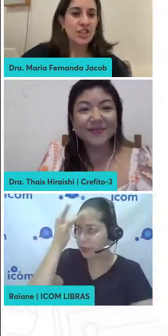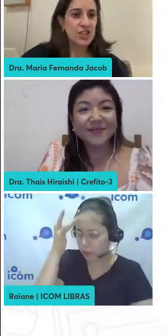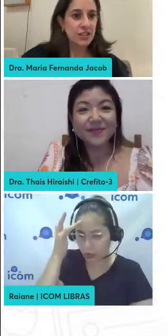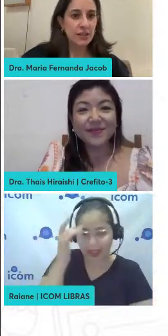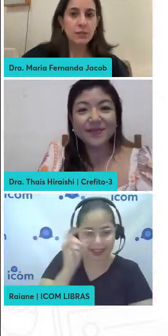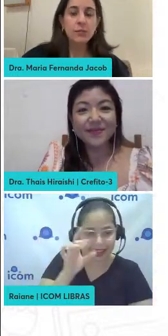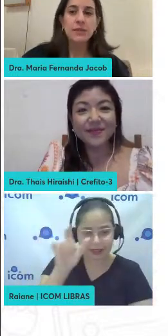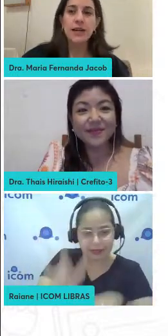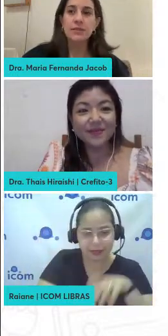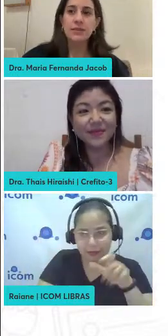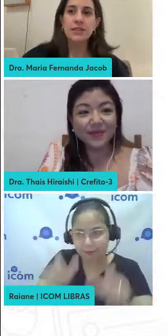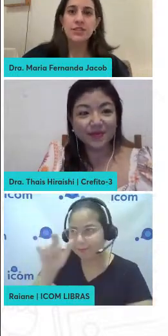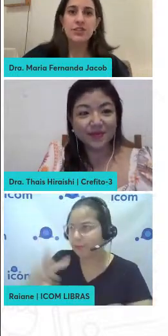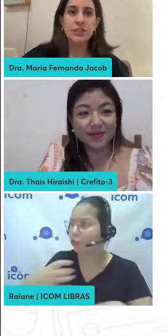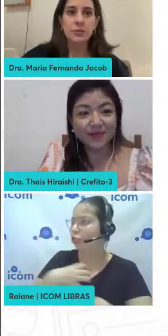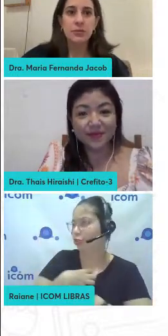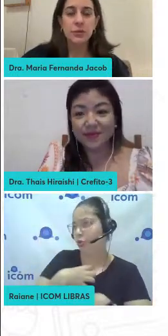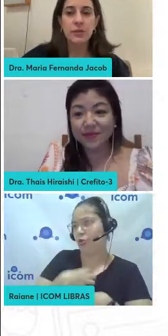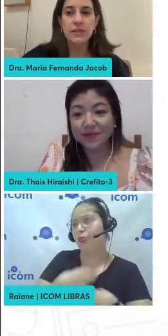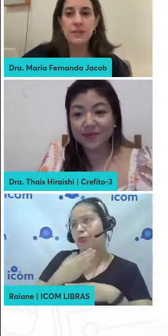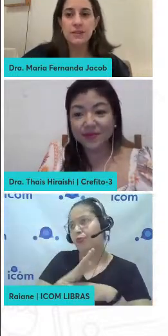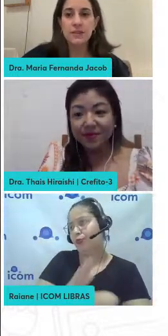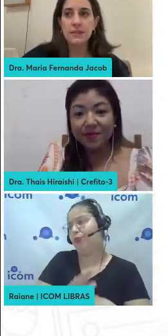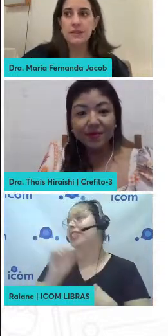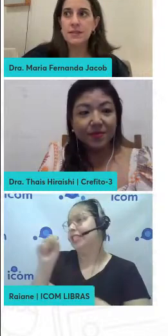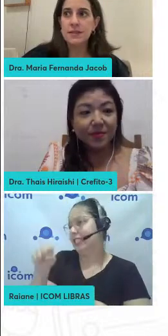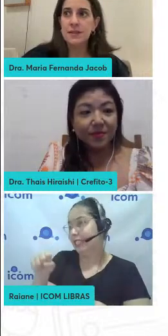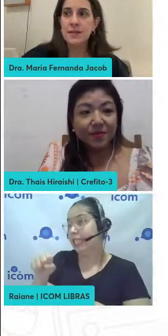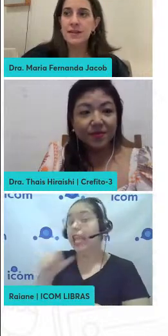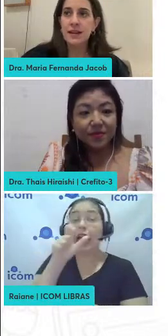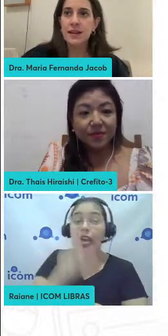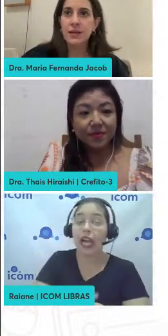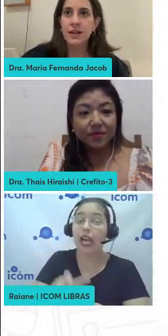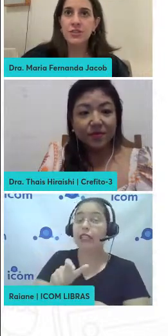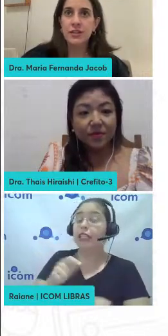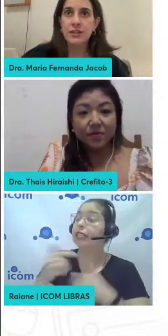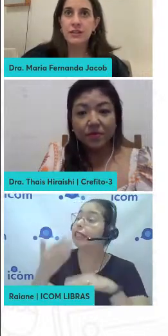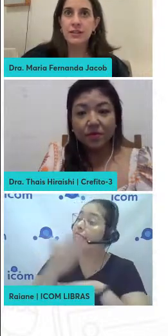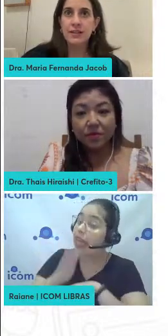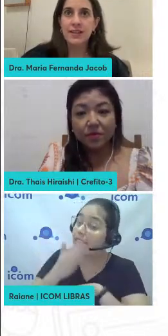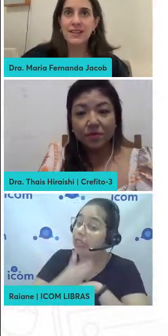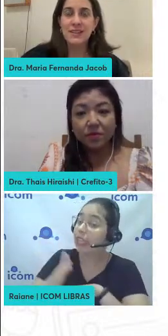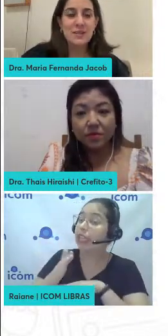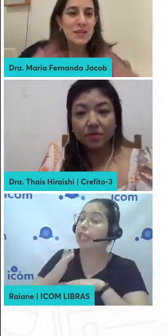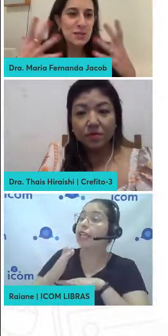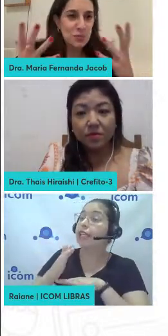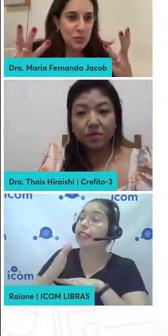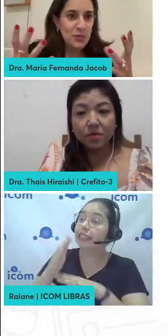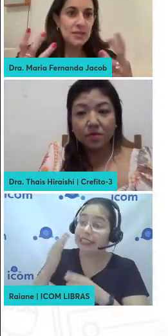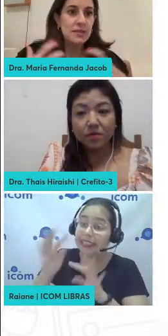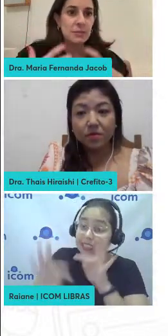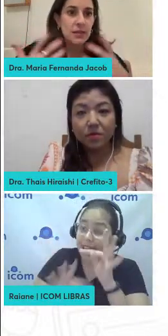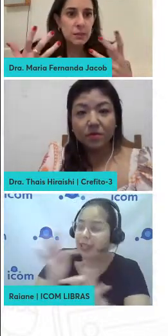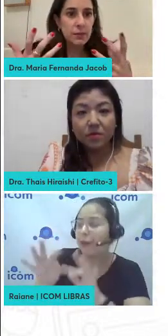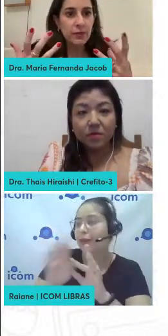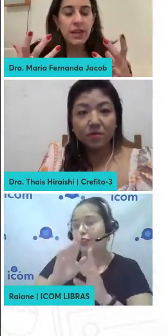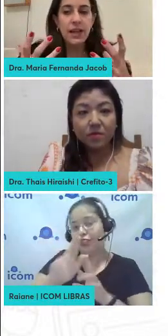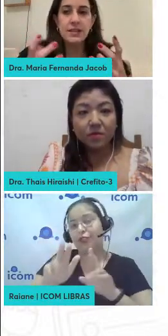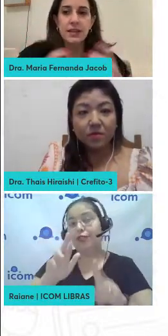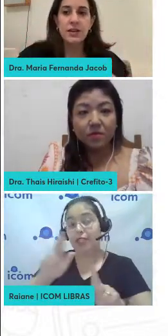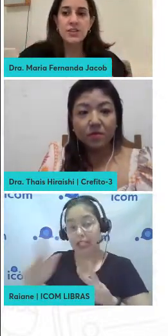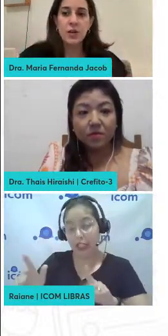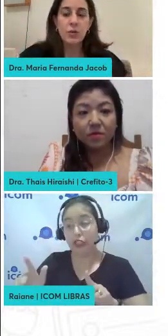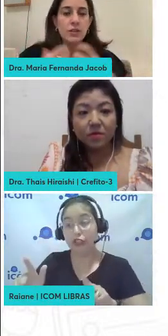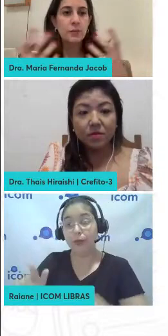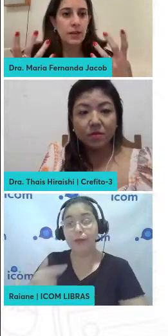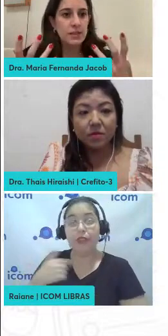Eu acho que a gente tem que ter um cuidado grande, e uma eu acho que das minhas buscas também sempre foi